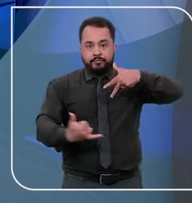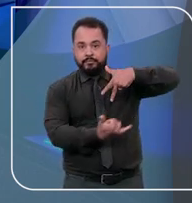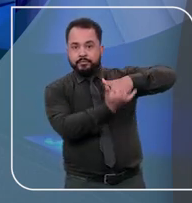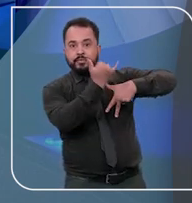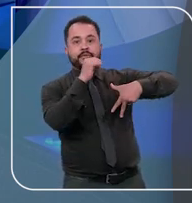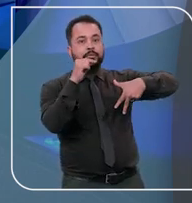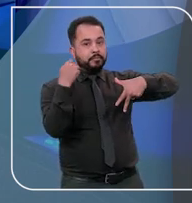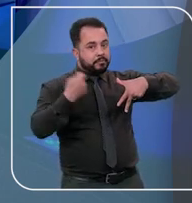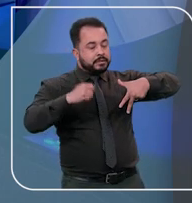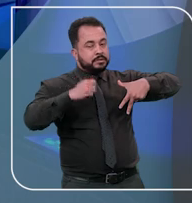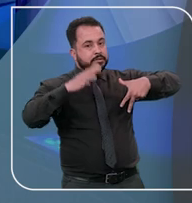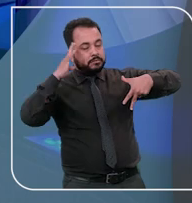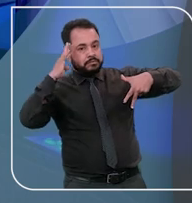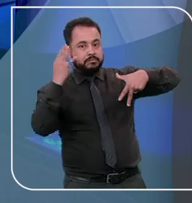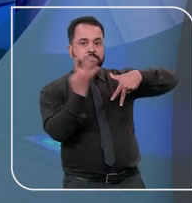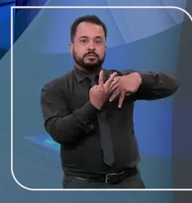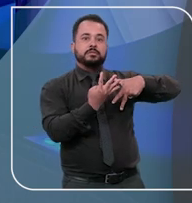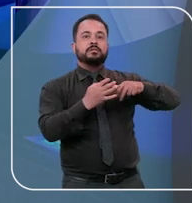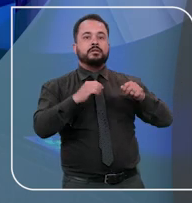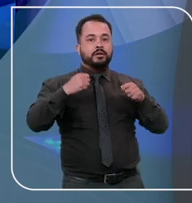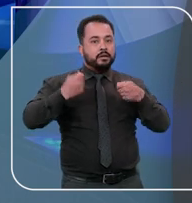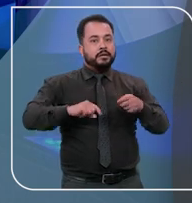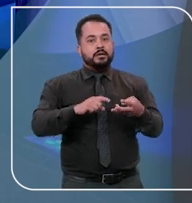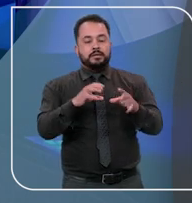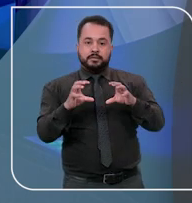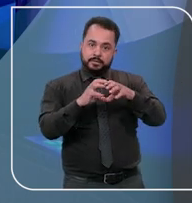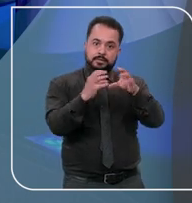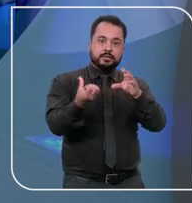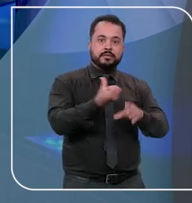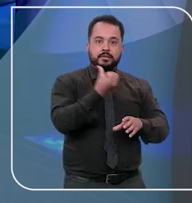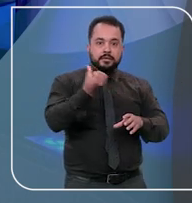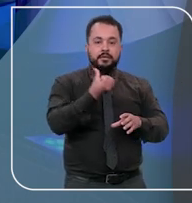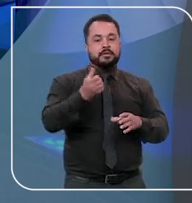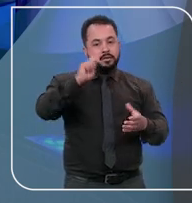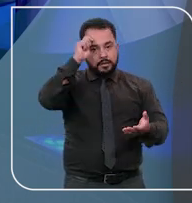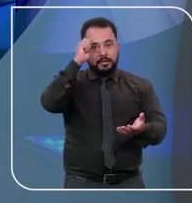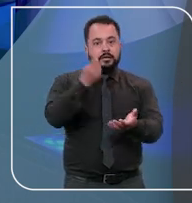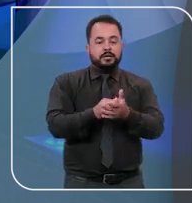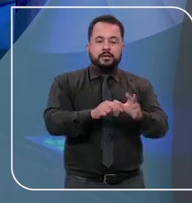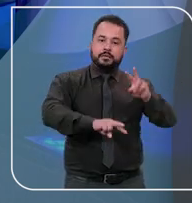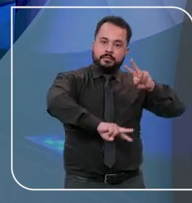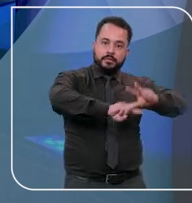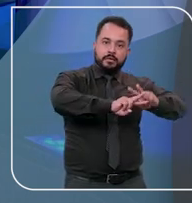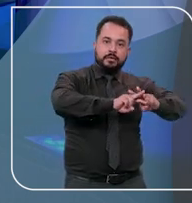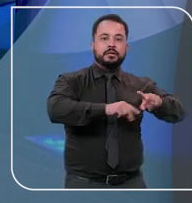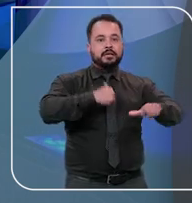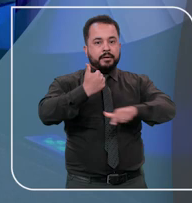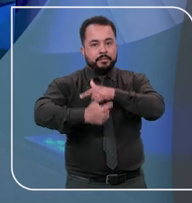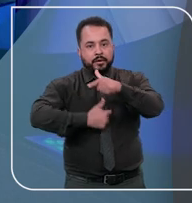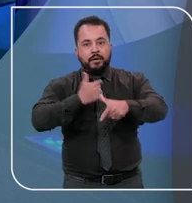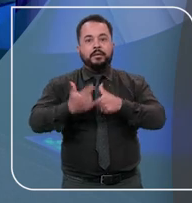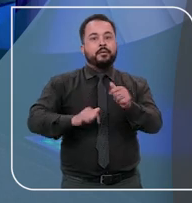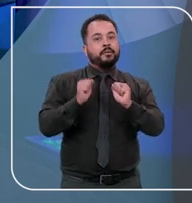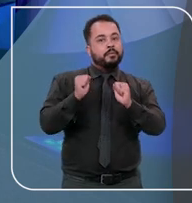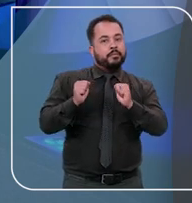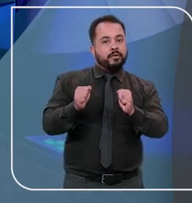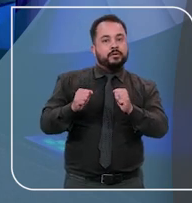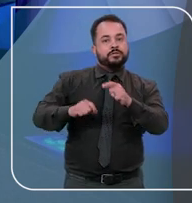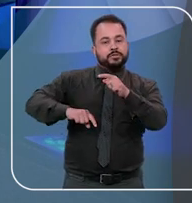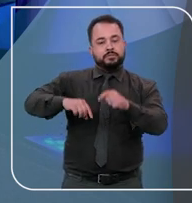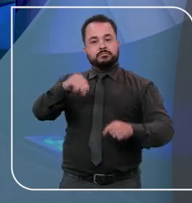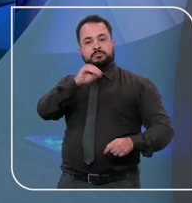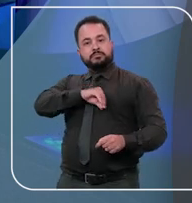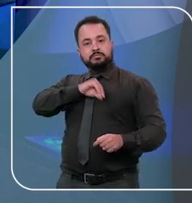vítima antes de qualquer decisão. Na sexta turma, foi decidido que pessoas presas que trabalham podem